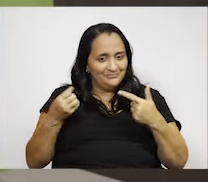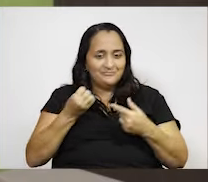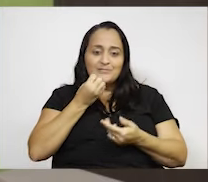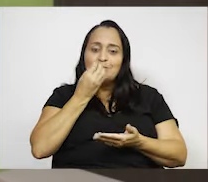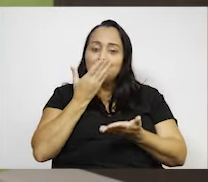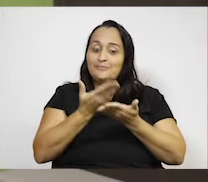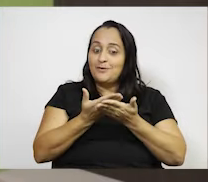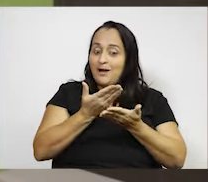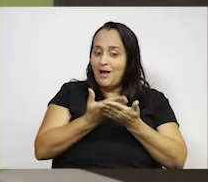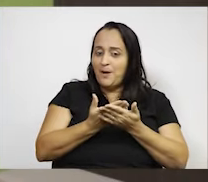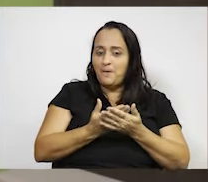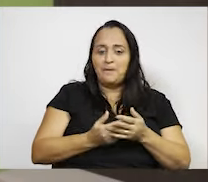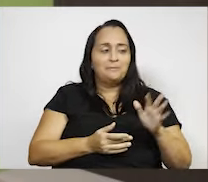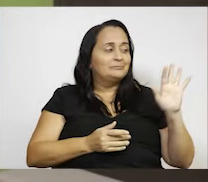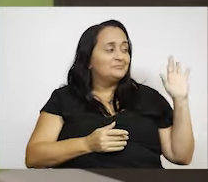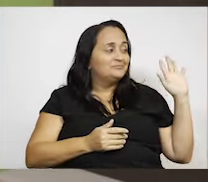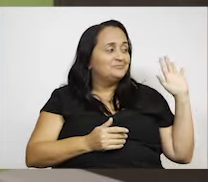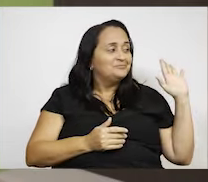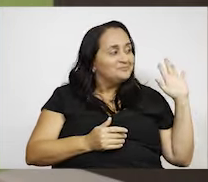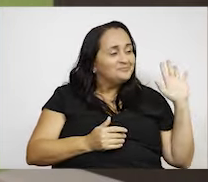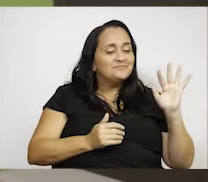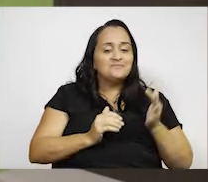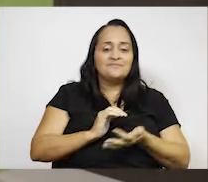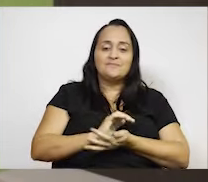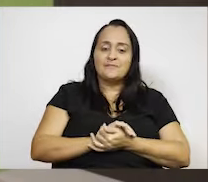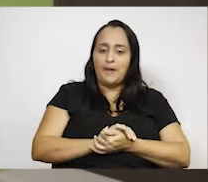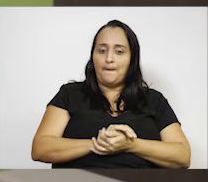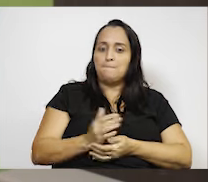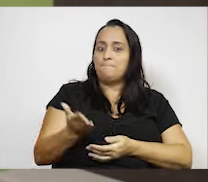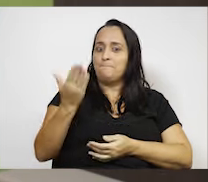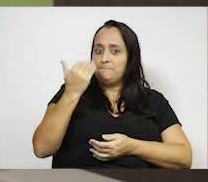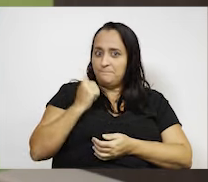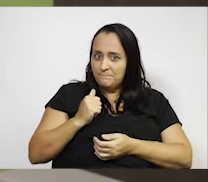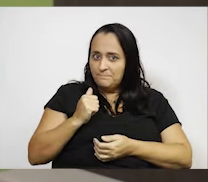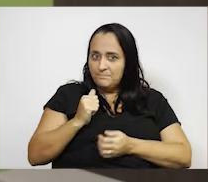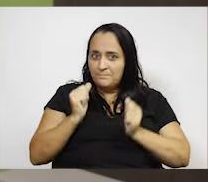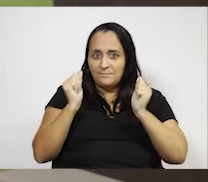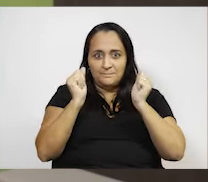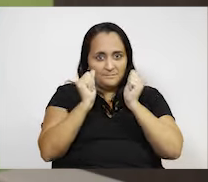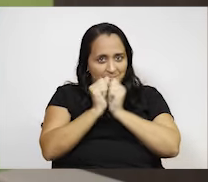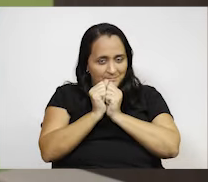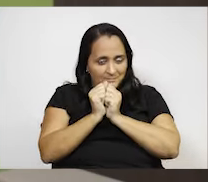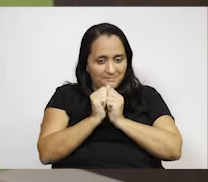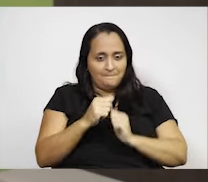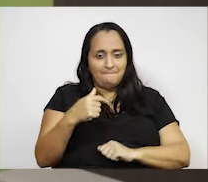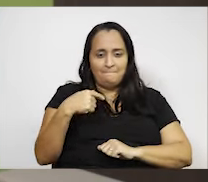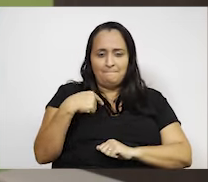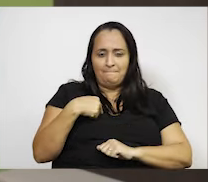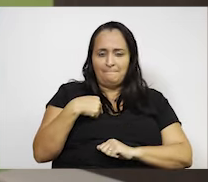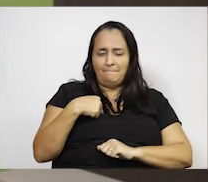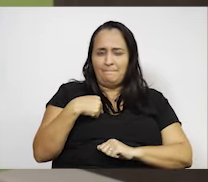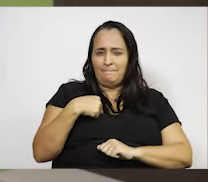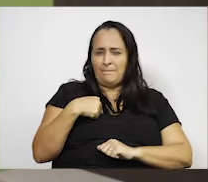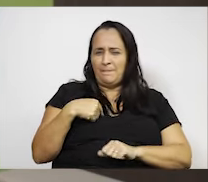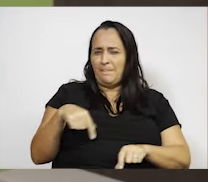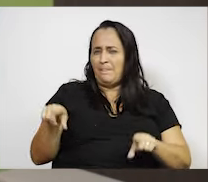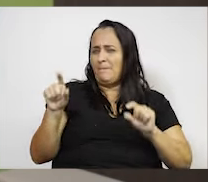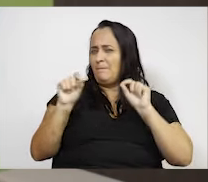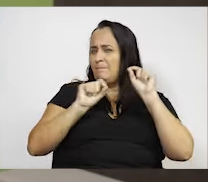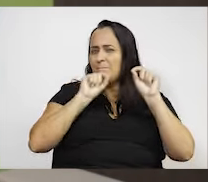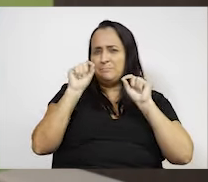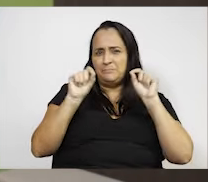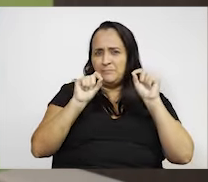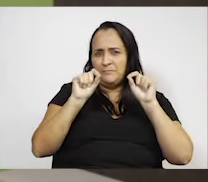aula. Tchau. Vem cá comigo. Será que contra fatos não